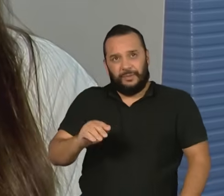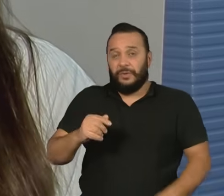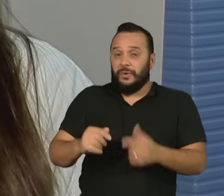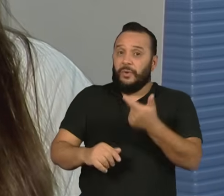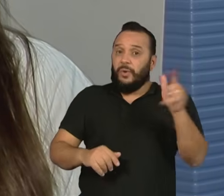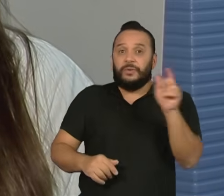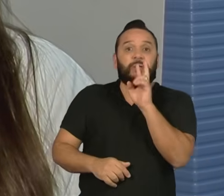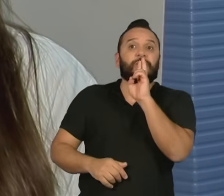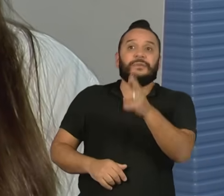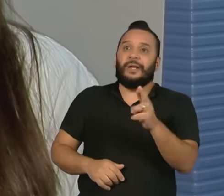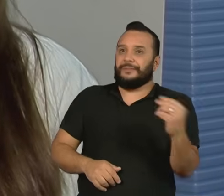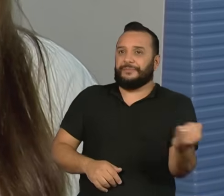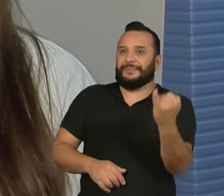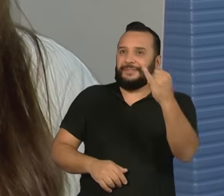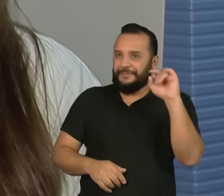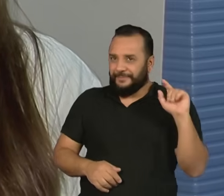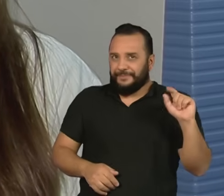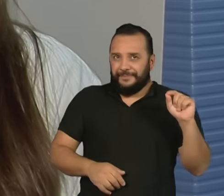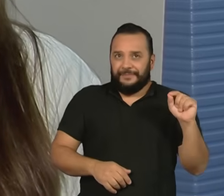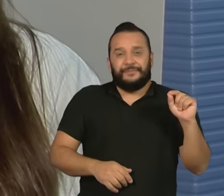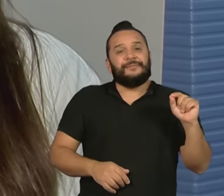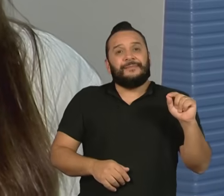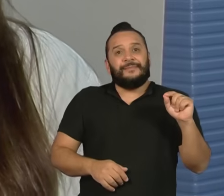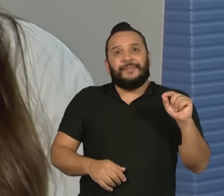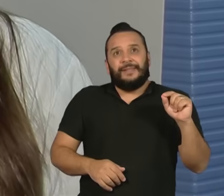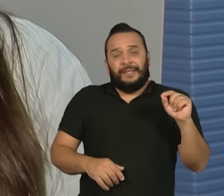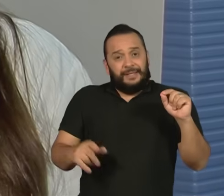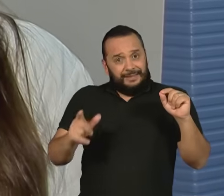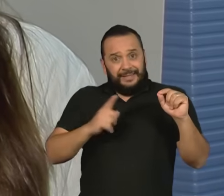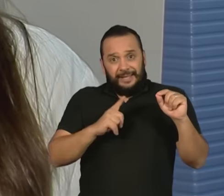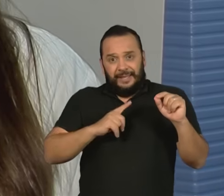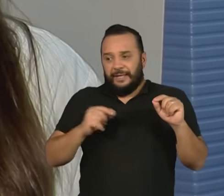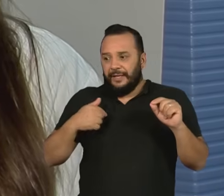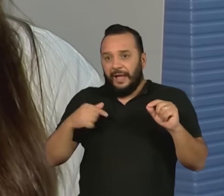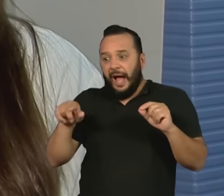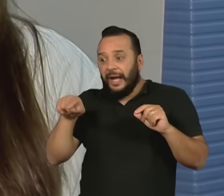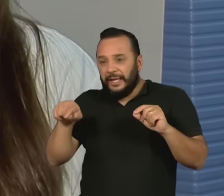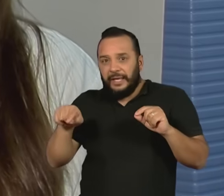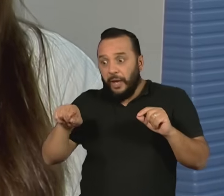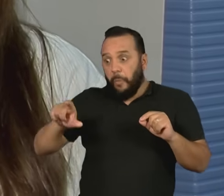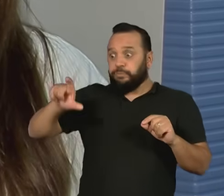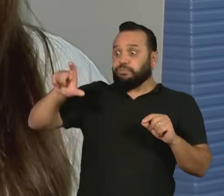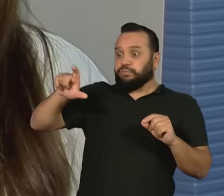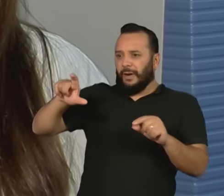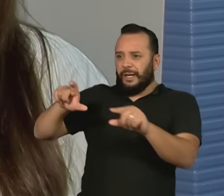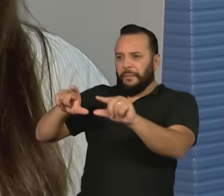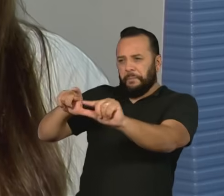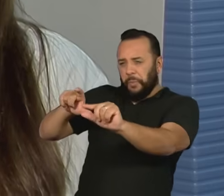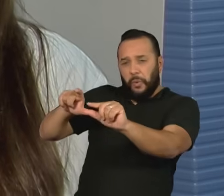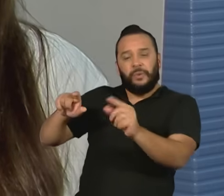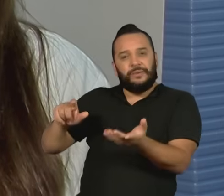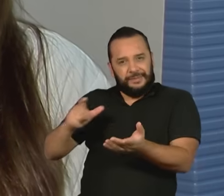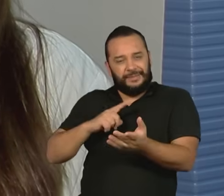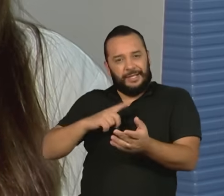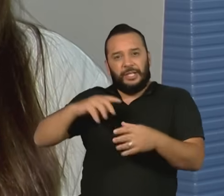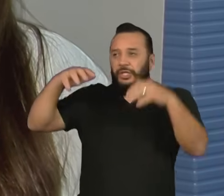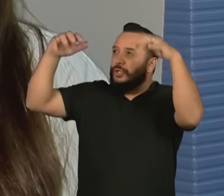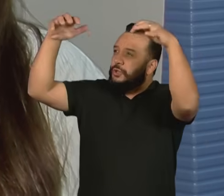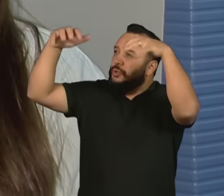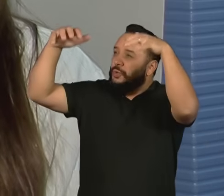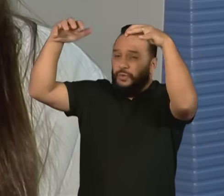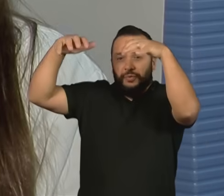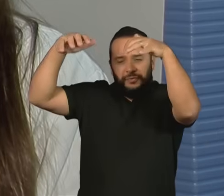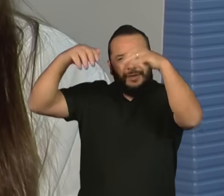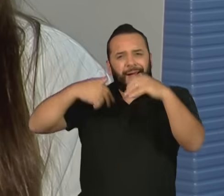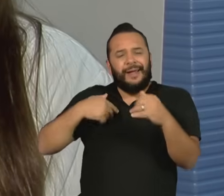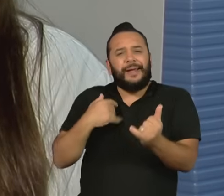resultado importante que a gente teve foi justamente os níveis encontrados na água de chuva serem semelhantes